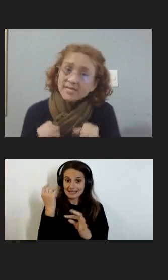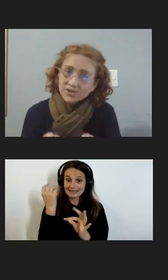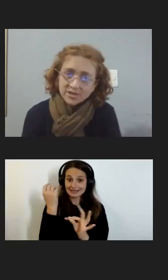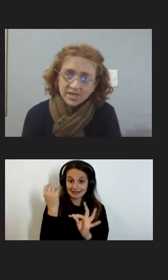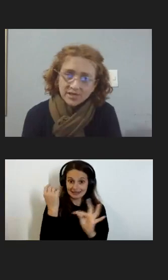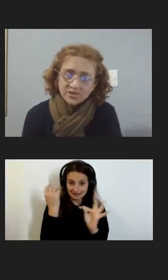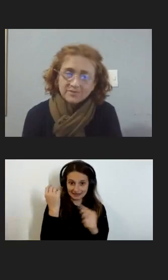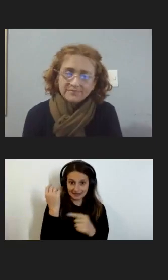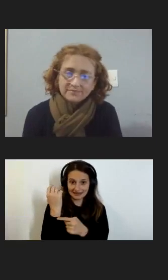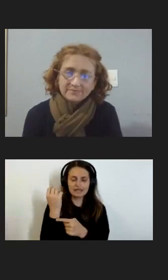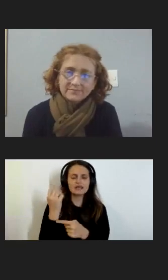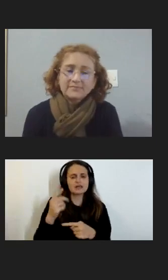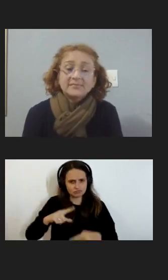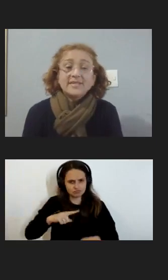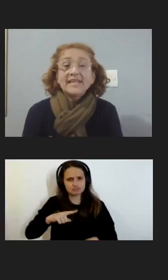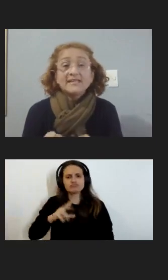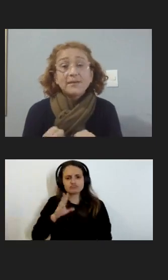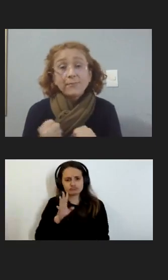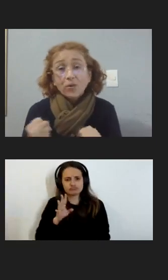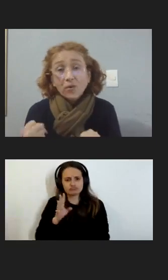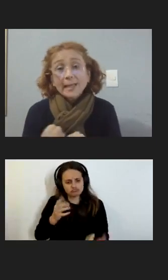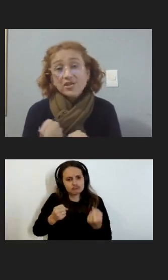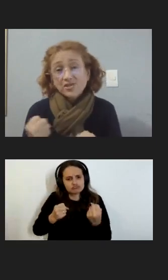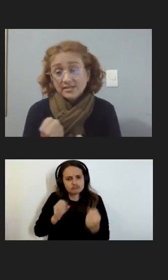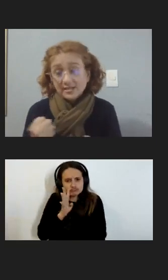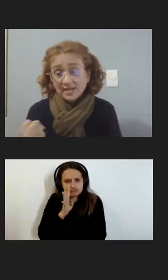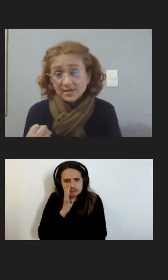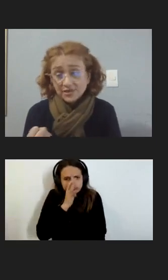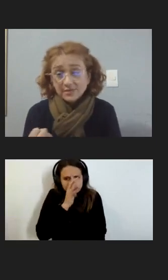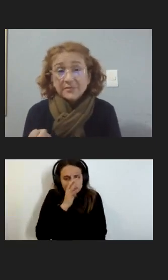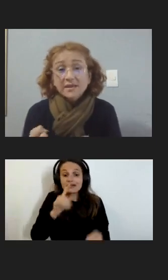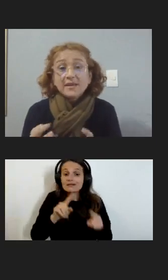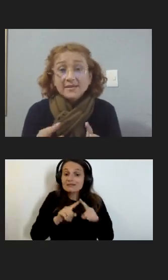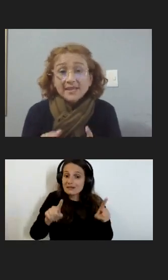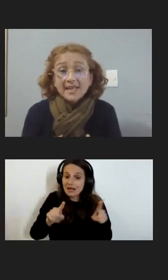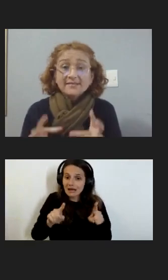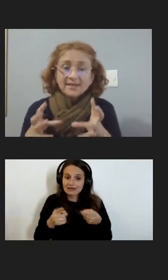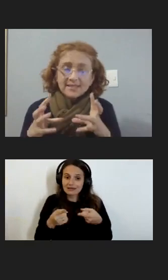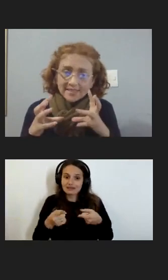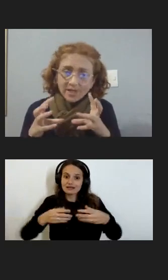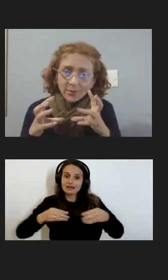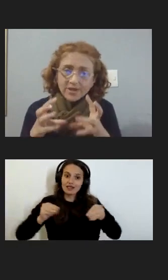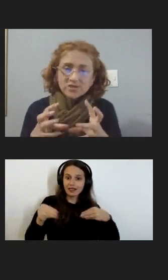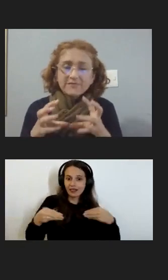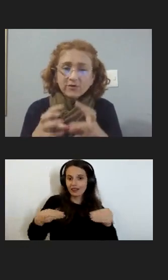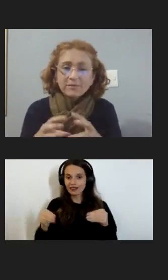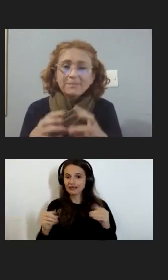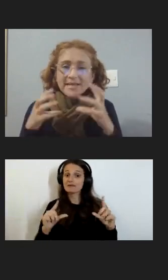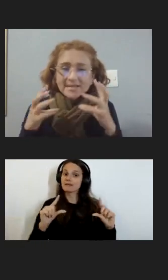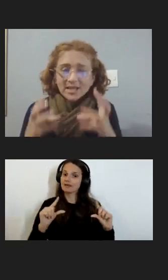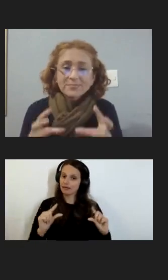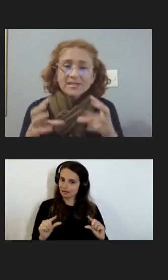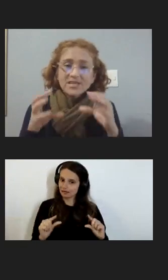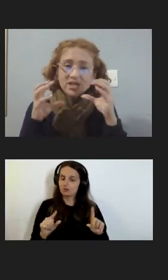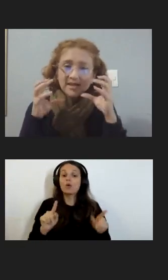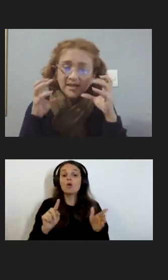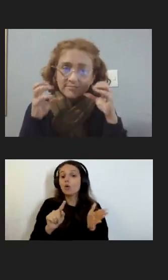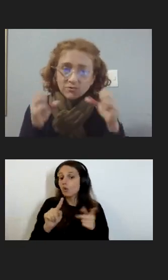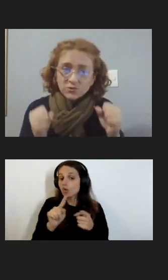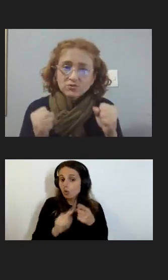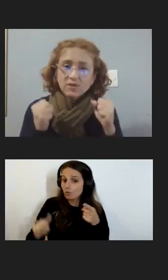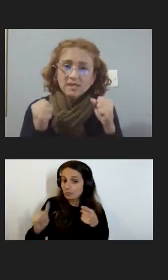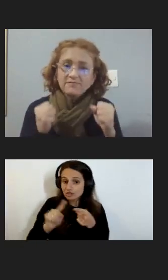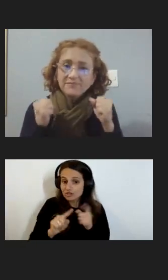ele é muito resistente. Ele tem pouca elasticidade ele tá literalmente, ele foi pensado para deixar